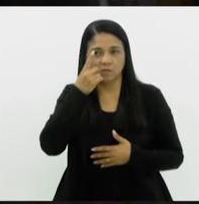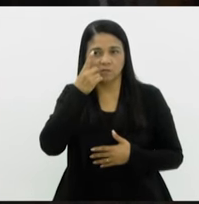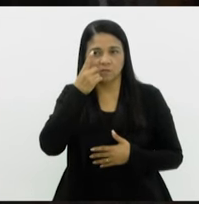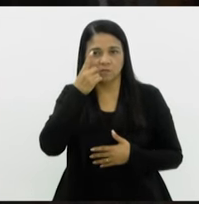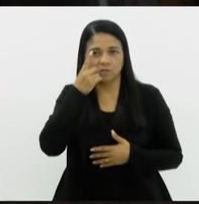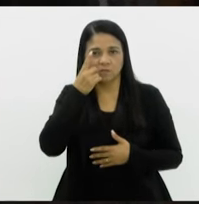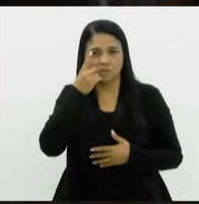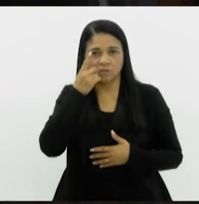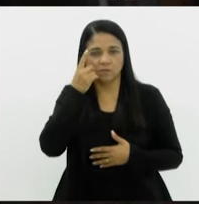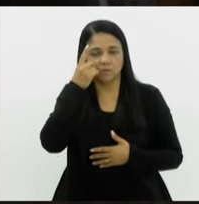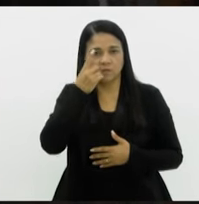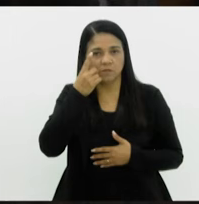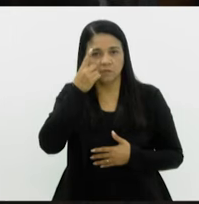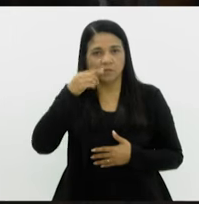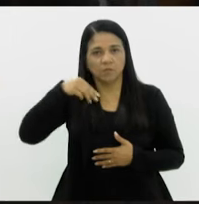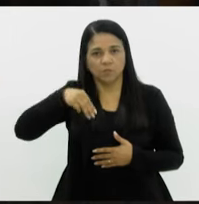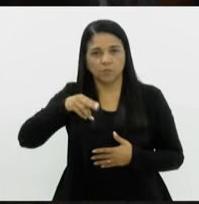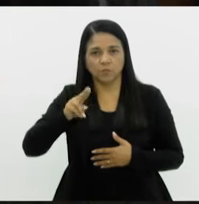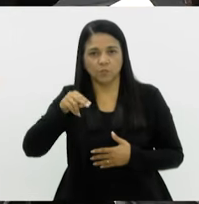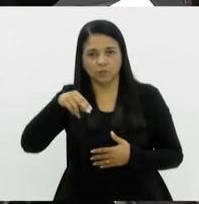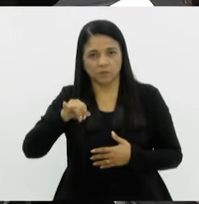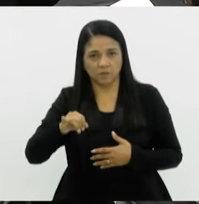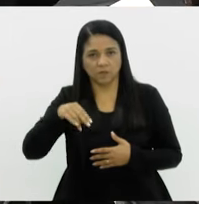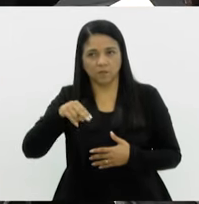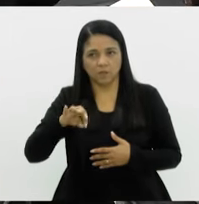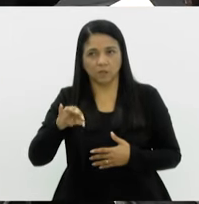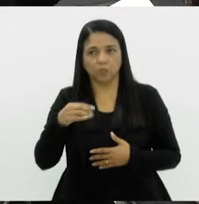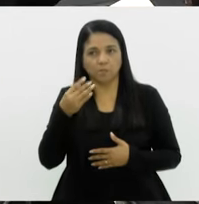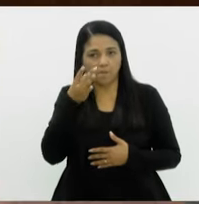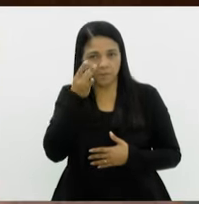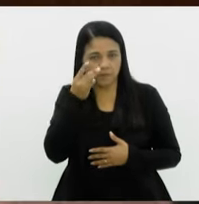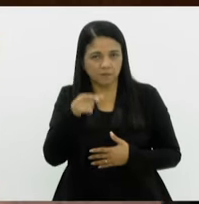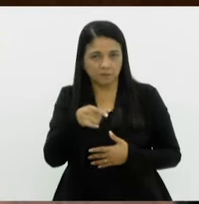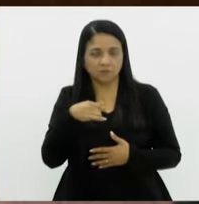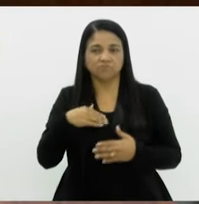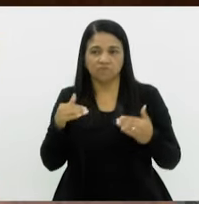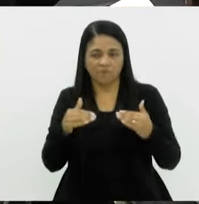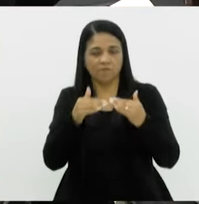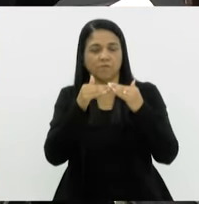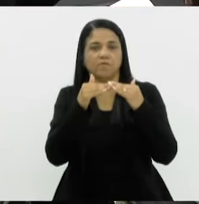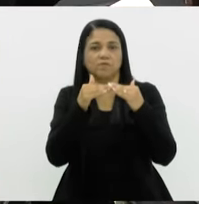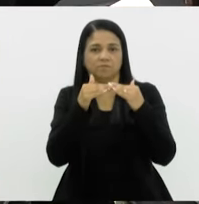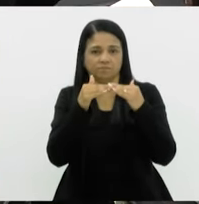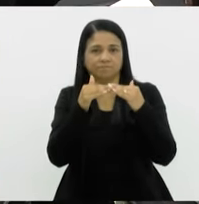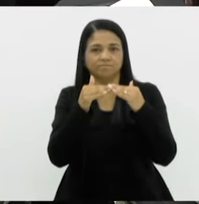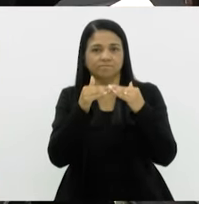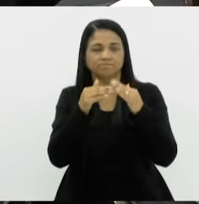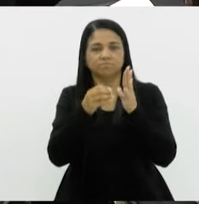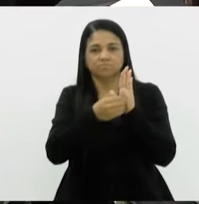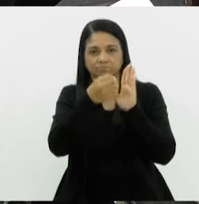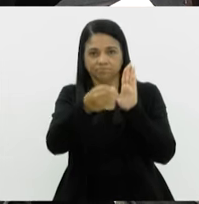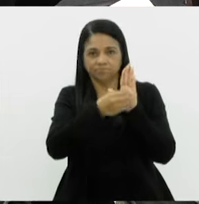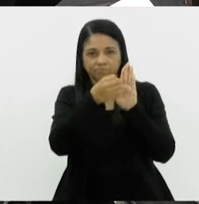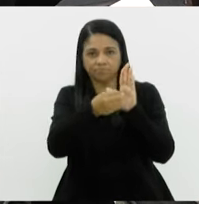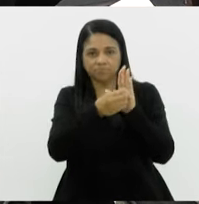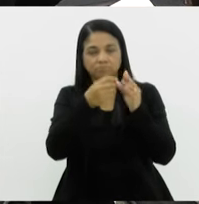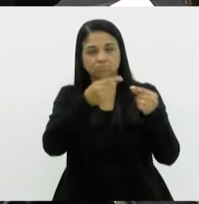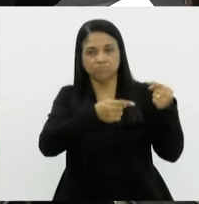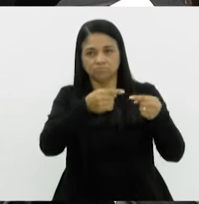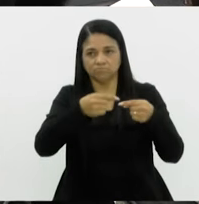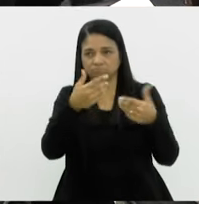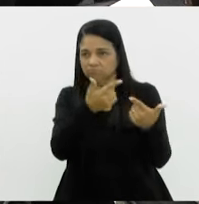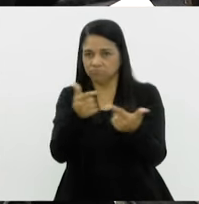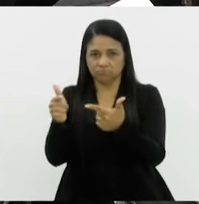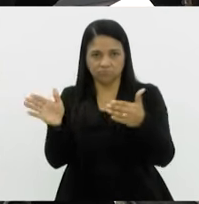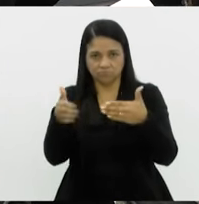deputado Munir Neto está presente. Presidente, favorável. Com os pareceres emitidos em discussão, não havendo quem